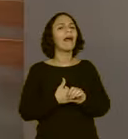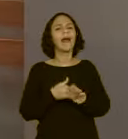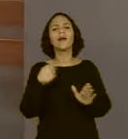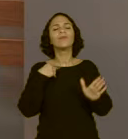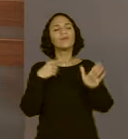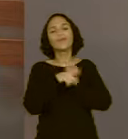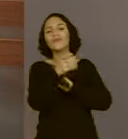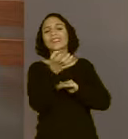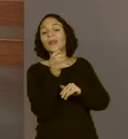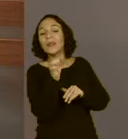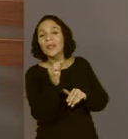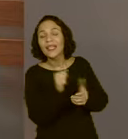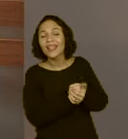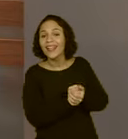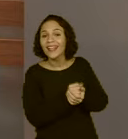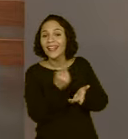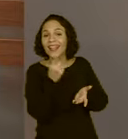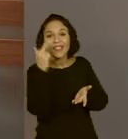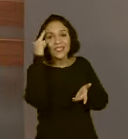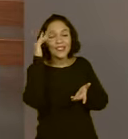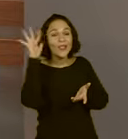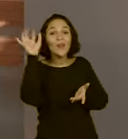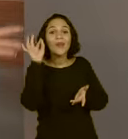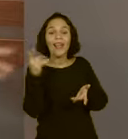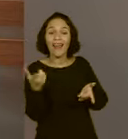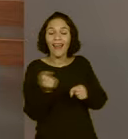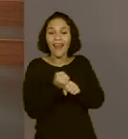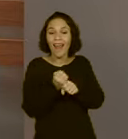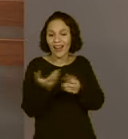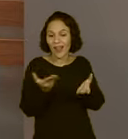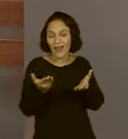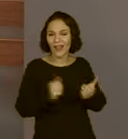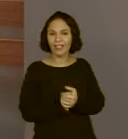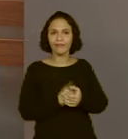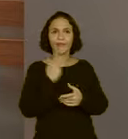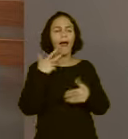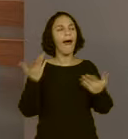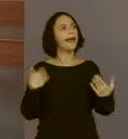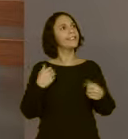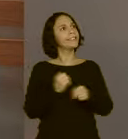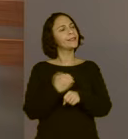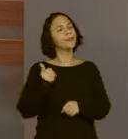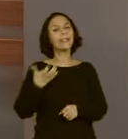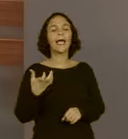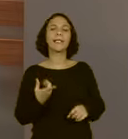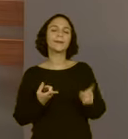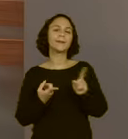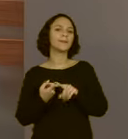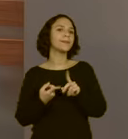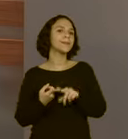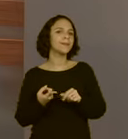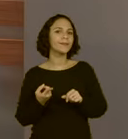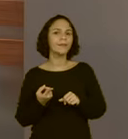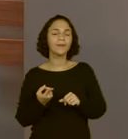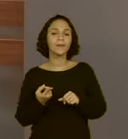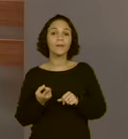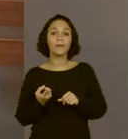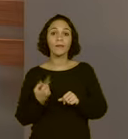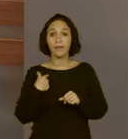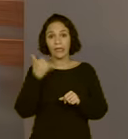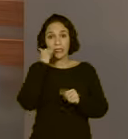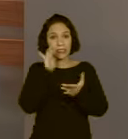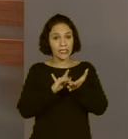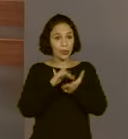né? Chegava na pessoa e falava assim, o que você quer fazer para esse ano? Ah, esse ano eu quero trocar